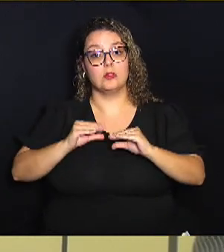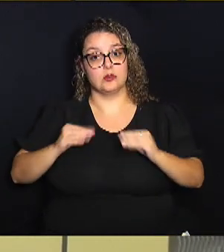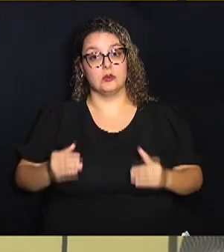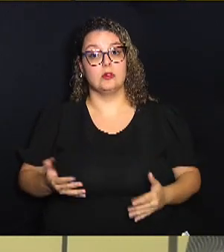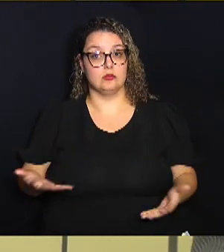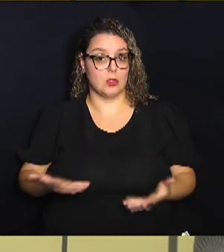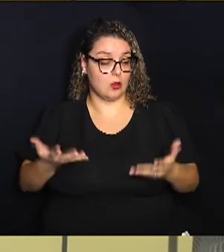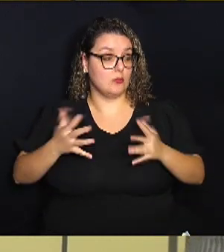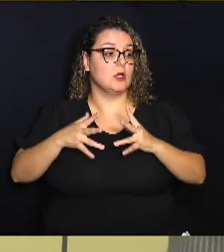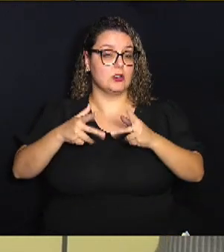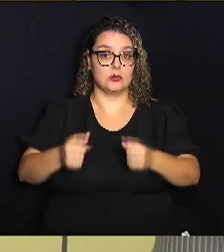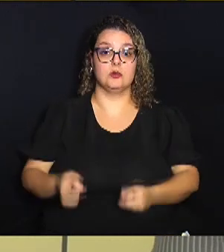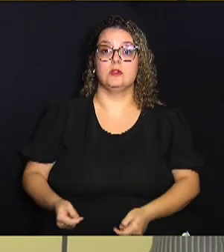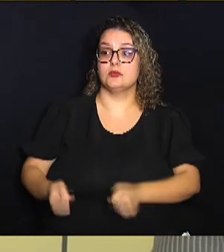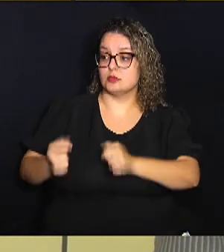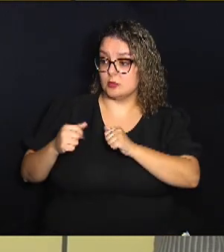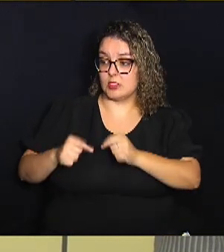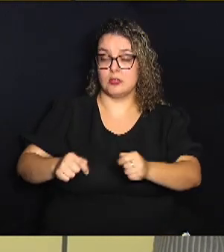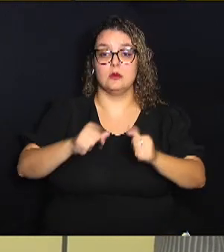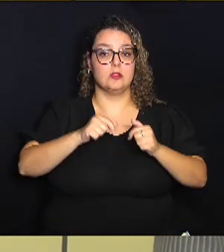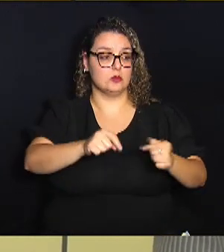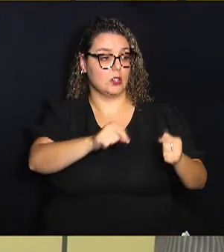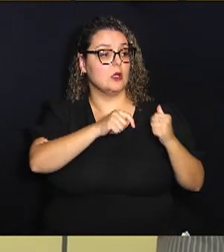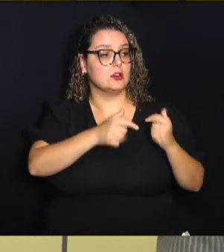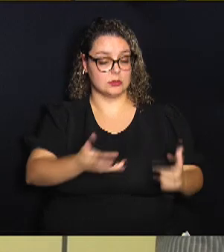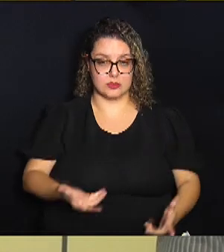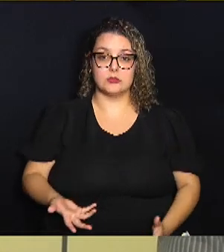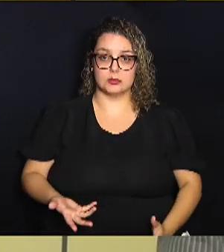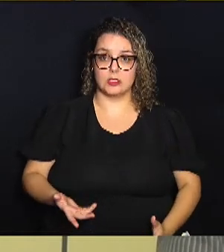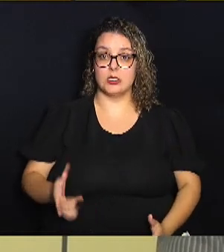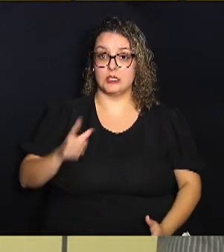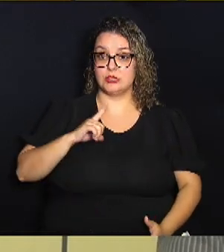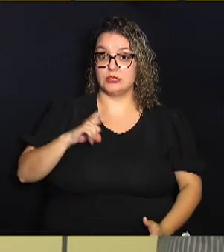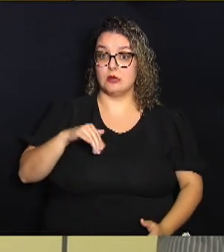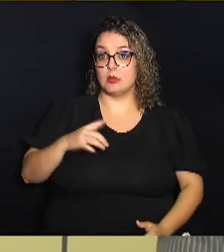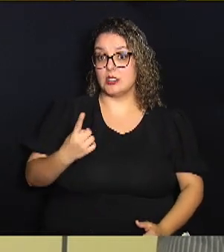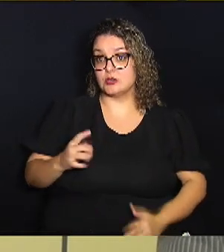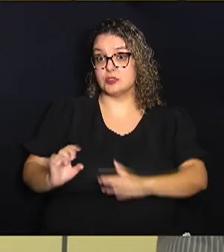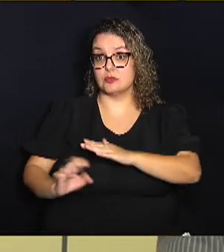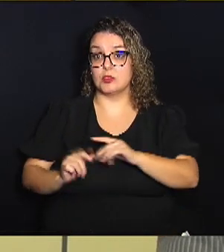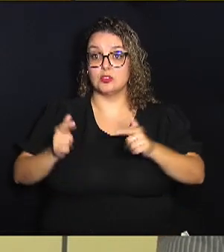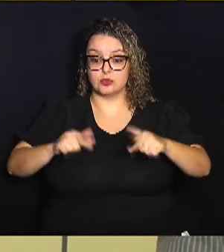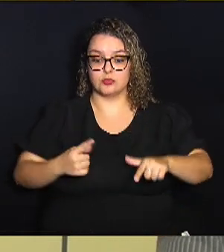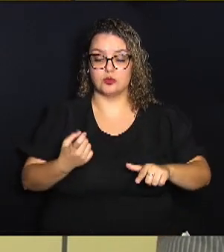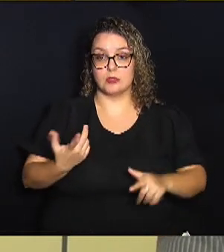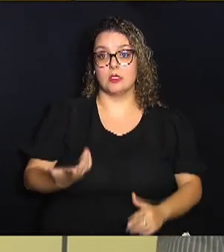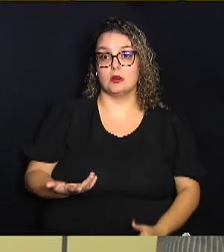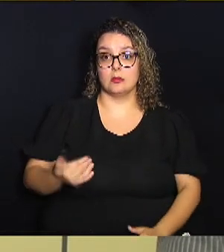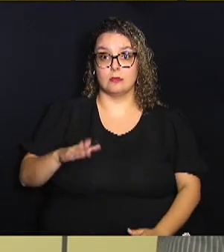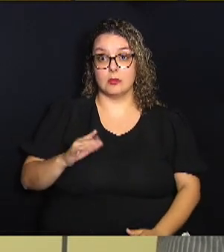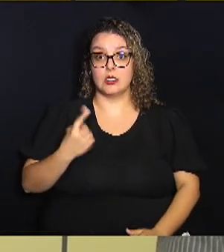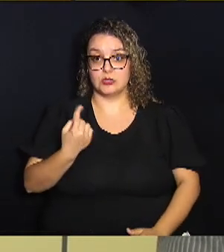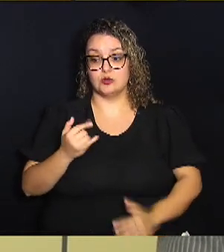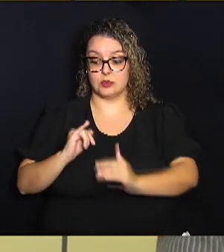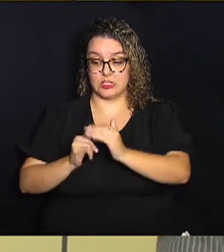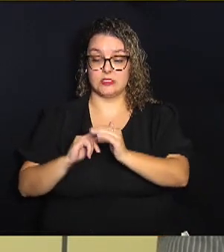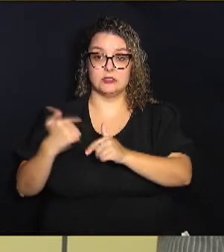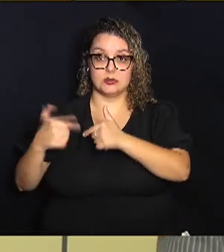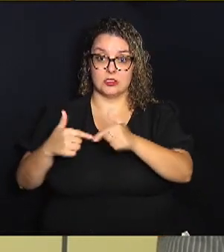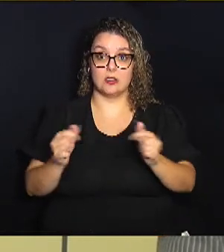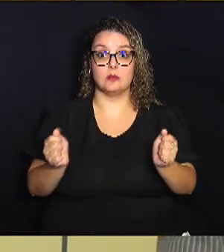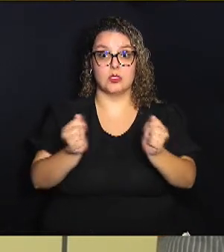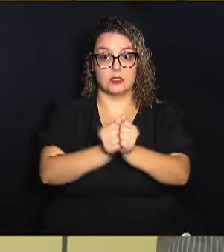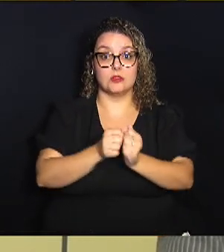para que todos ganhem, né? Acho que o intuito de ter ali mais de uma empresa no mesmo lugar, né, mais de uma startup trabalhando em